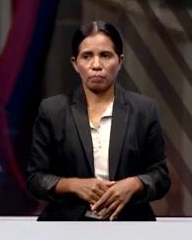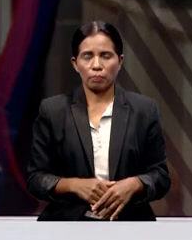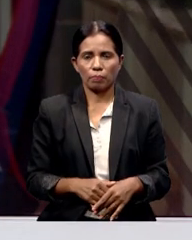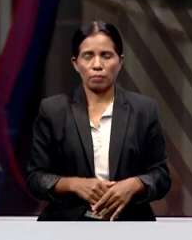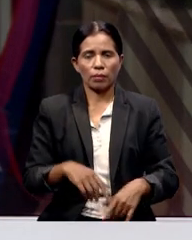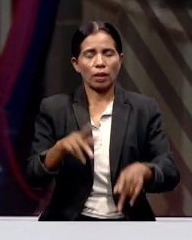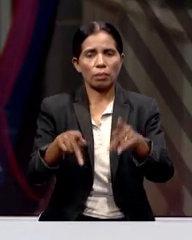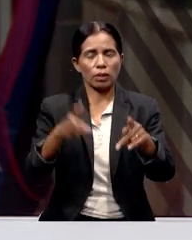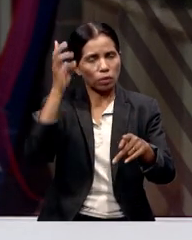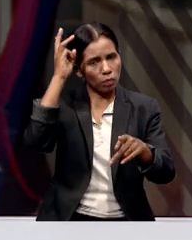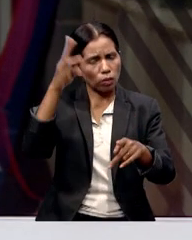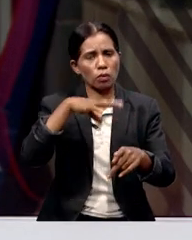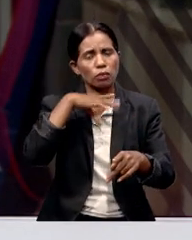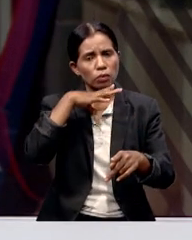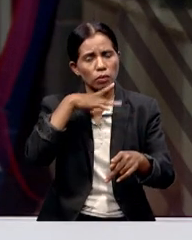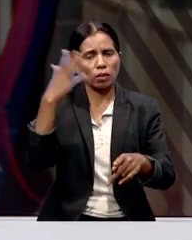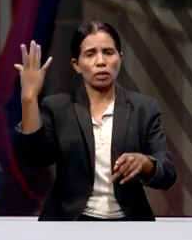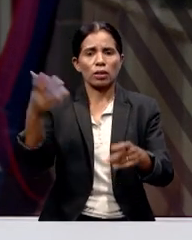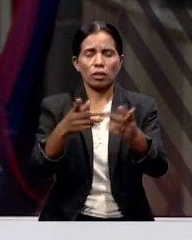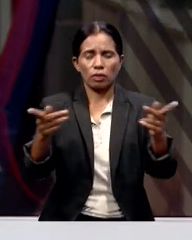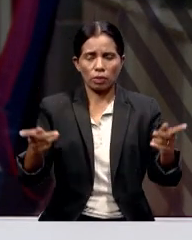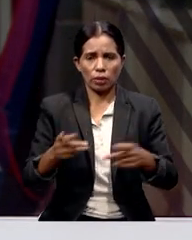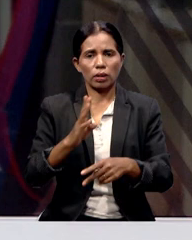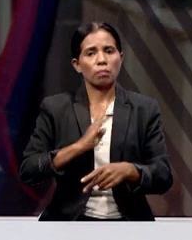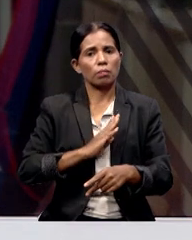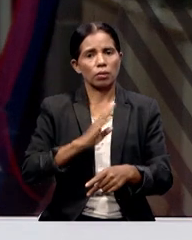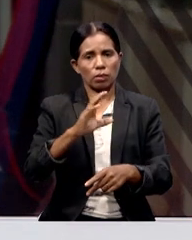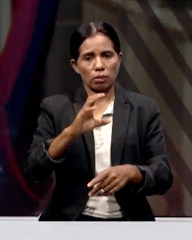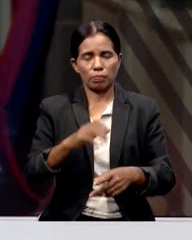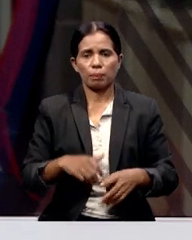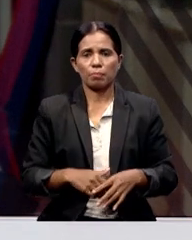Negociante se preocupa por isso e estacionamento balcão.